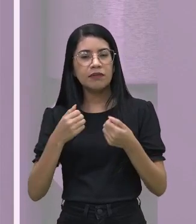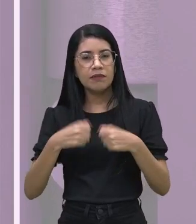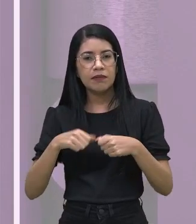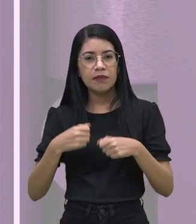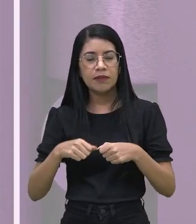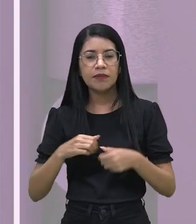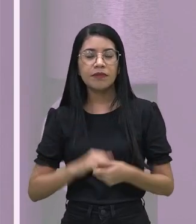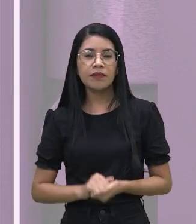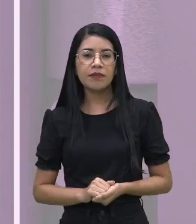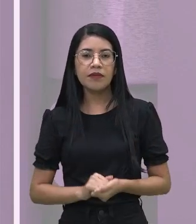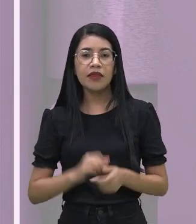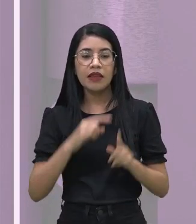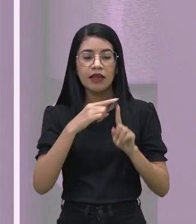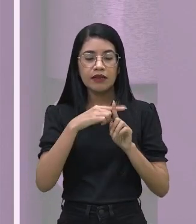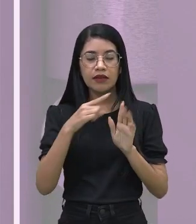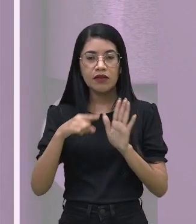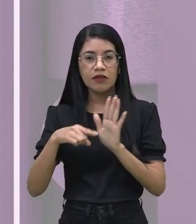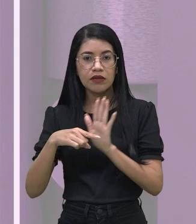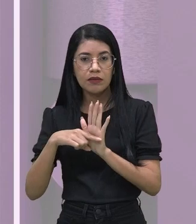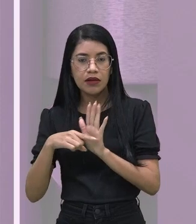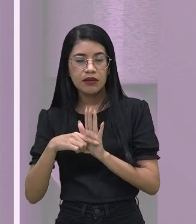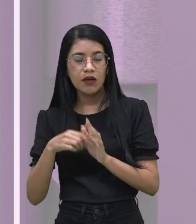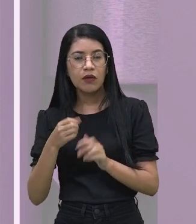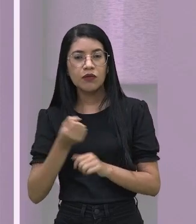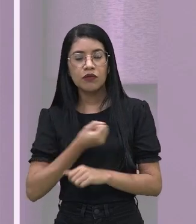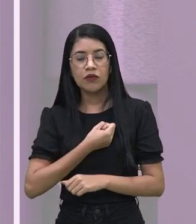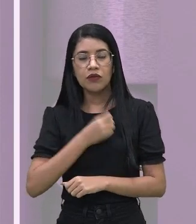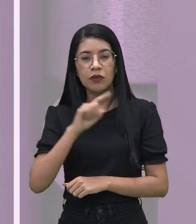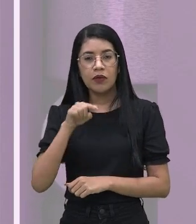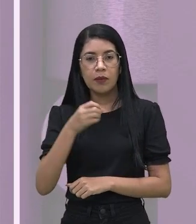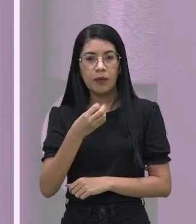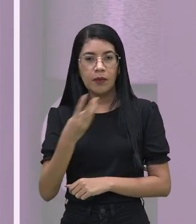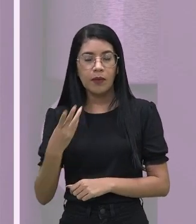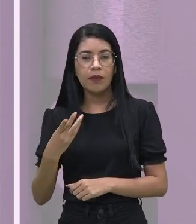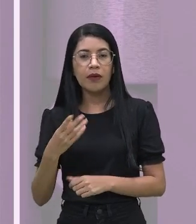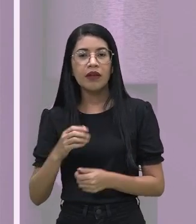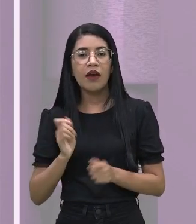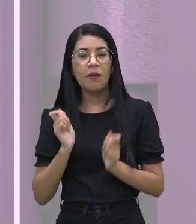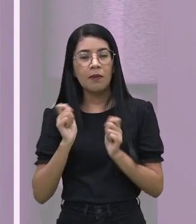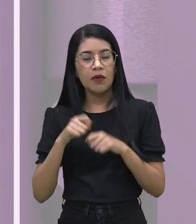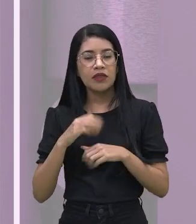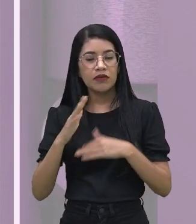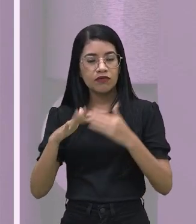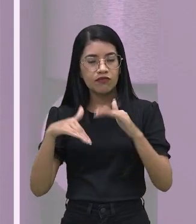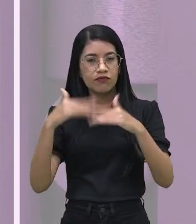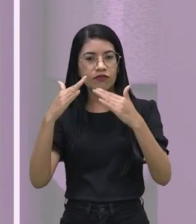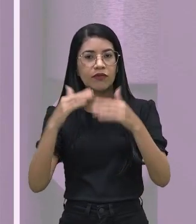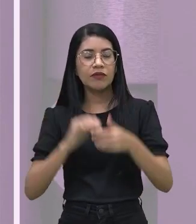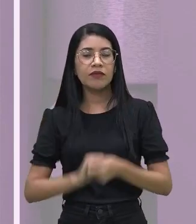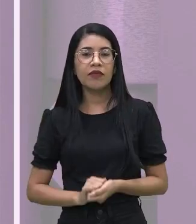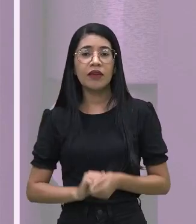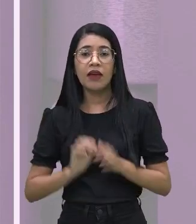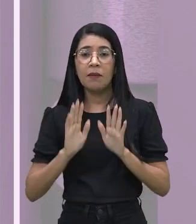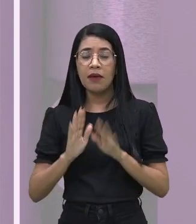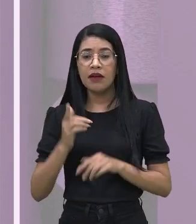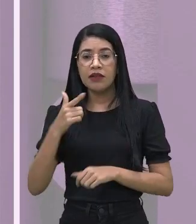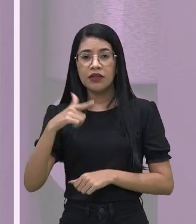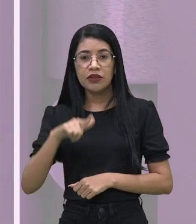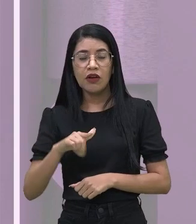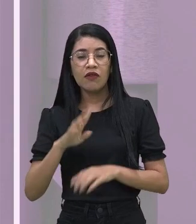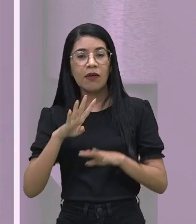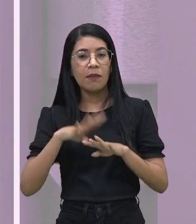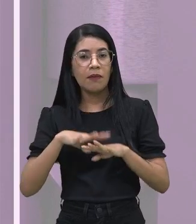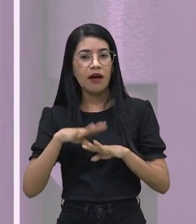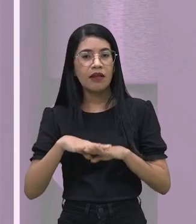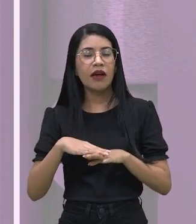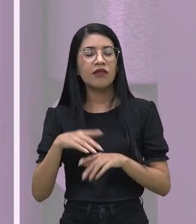necessárias na adição e subtração de números decimais, aí a gente consegue se desenvolver. Mais uma vez, é a